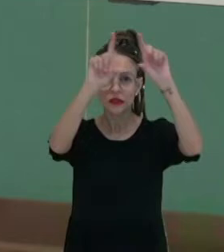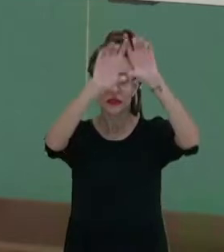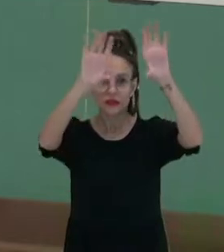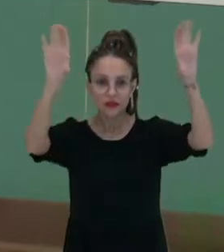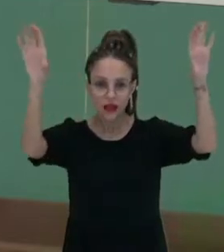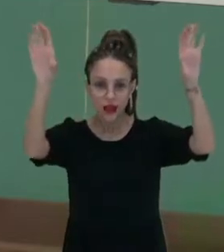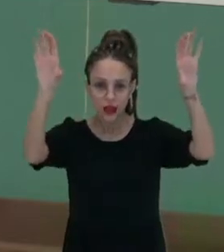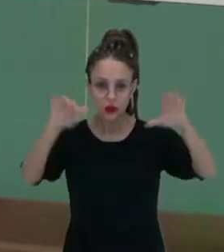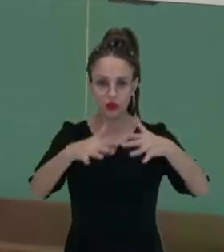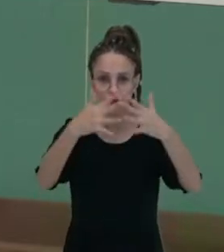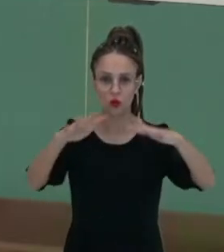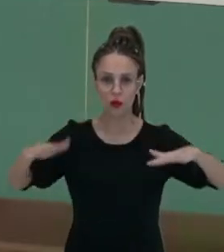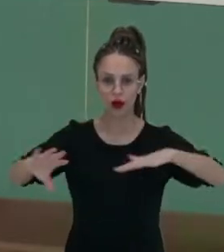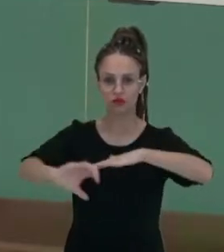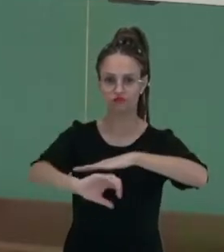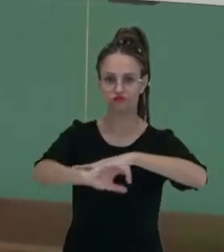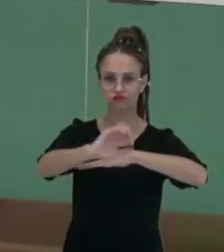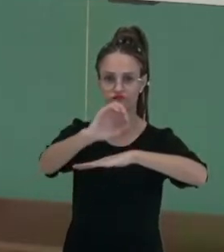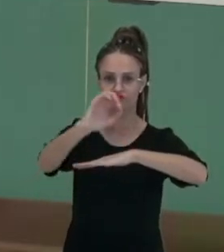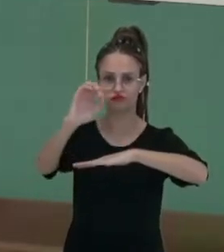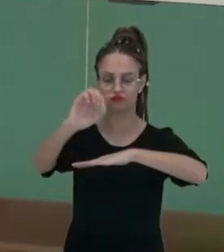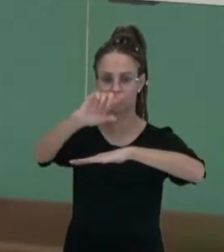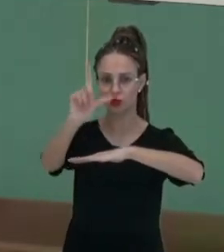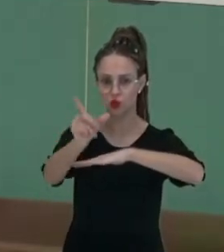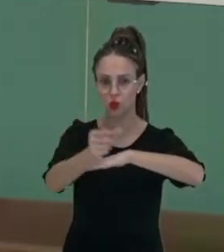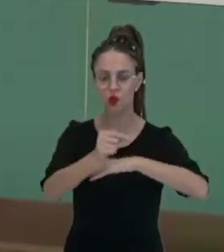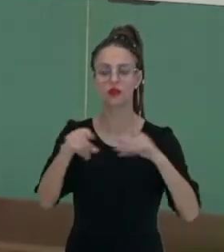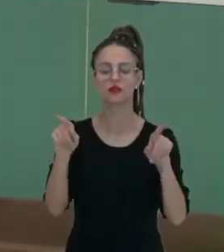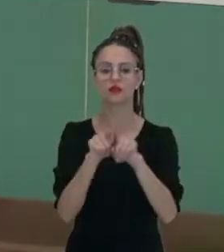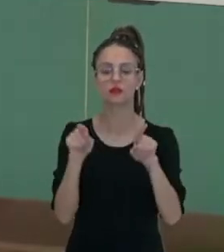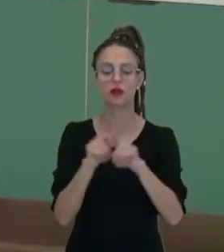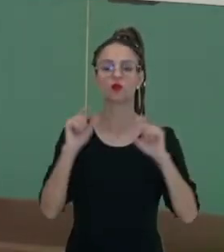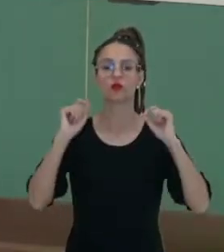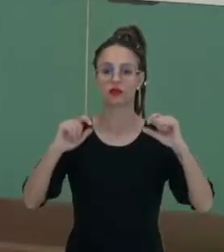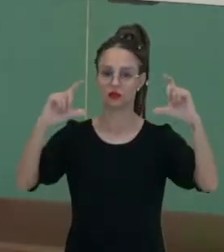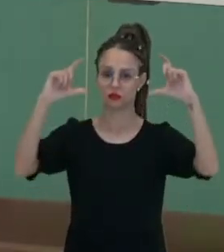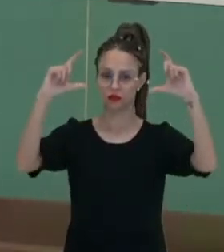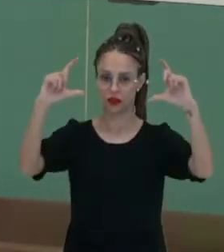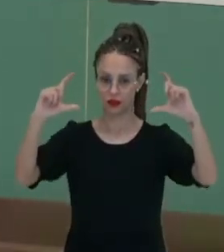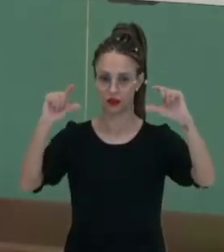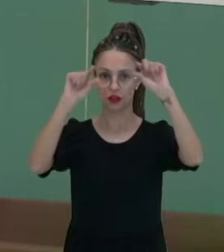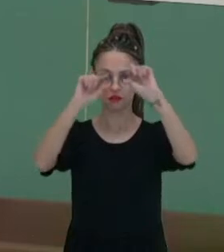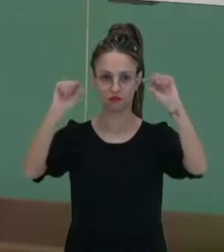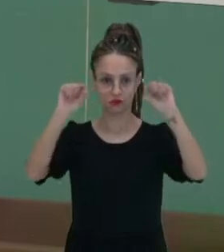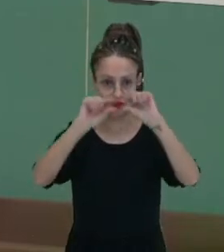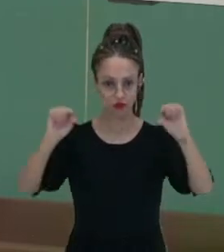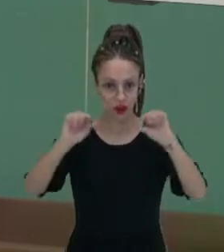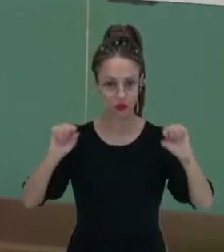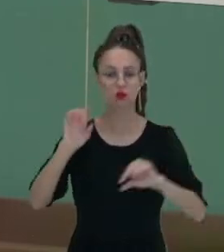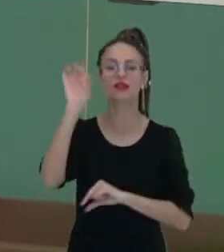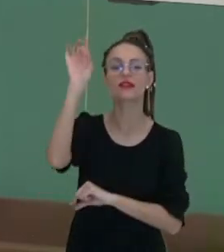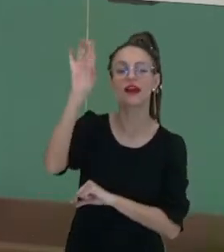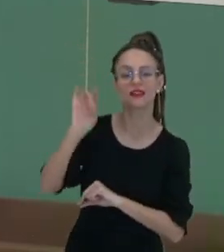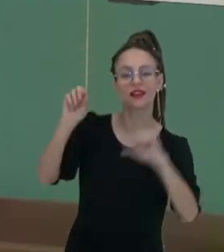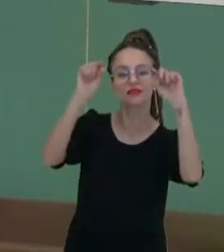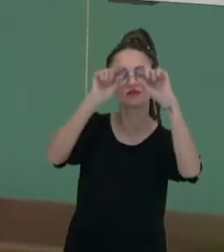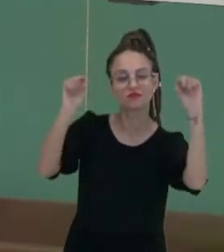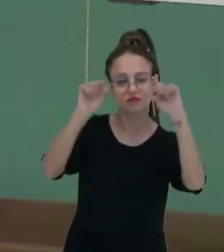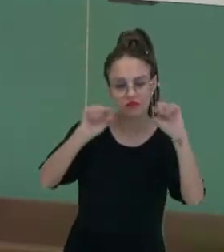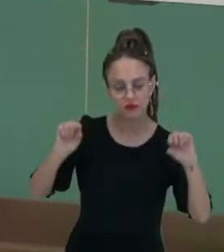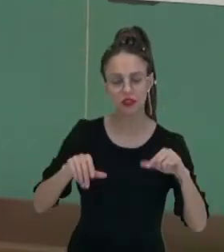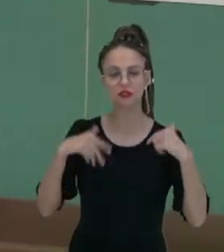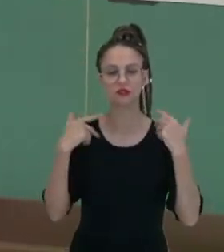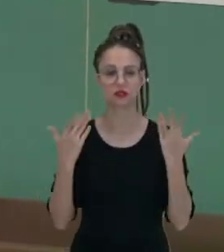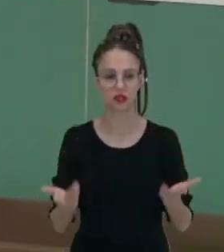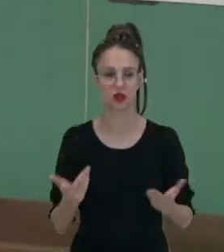mar. Lembrando o conceito de estrofe. Estrofe, agrupamento de versos. Verso, cada linha do poema. Então,